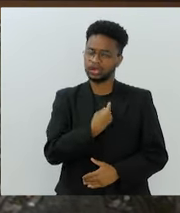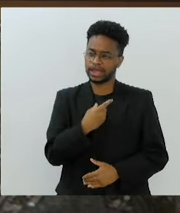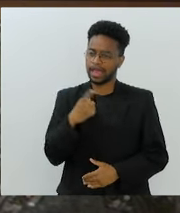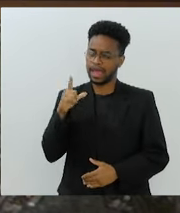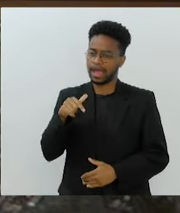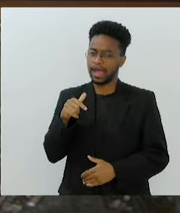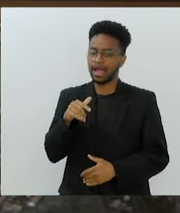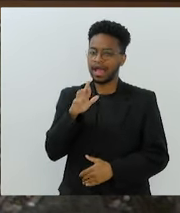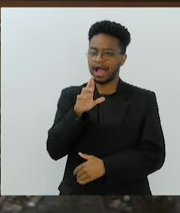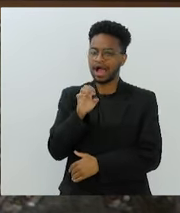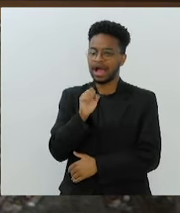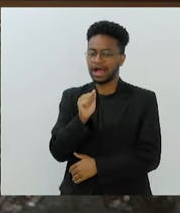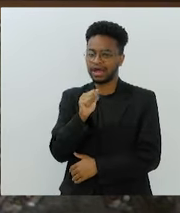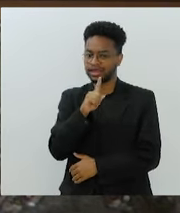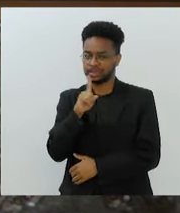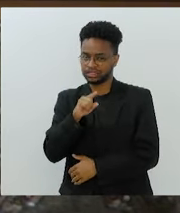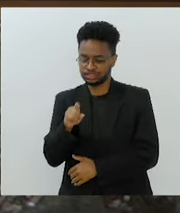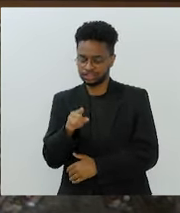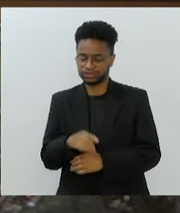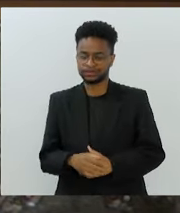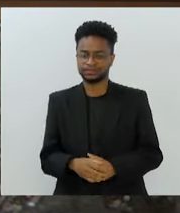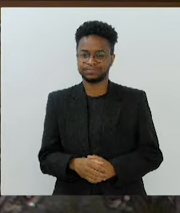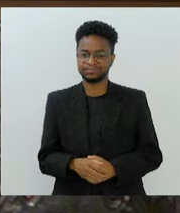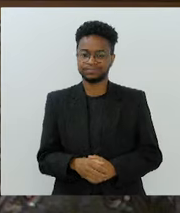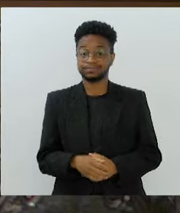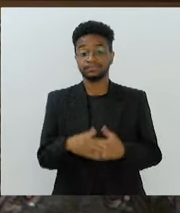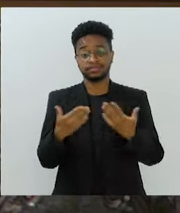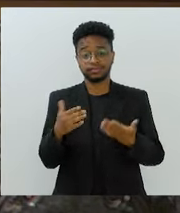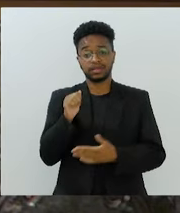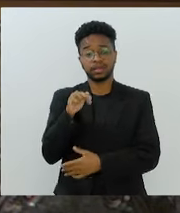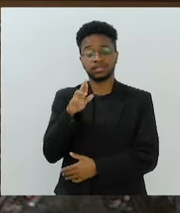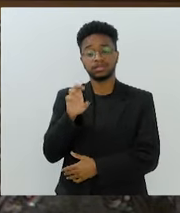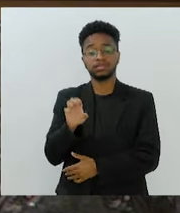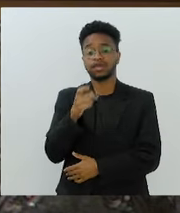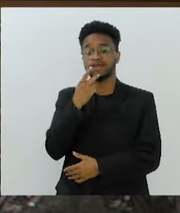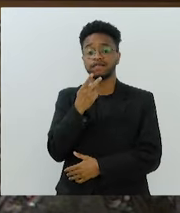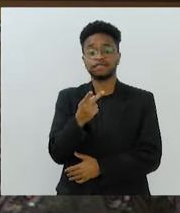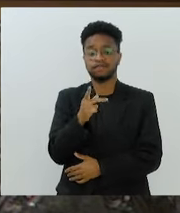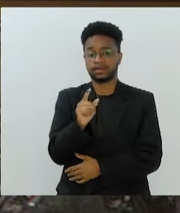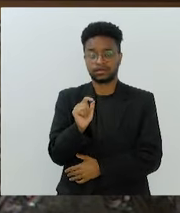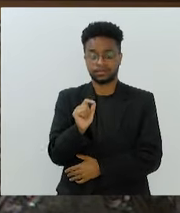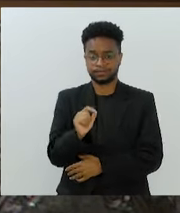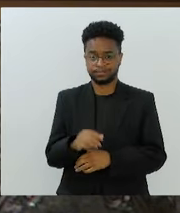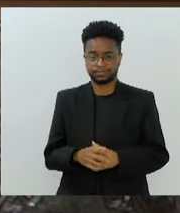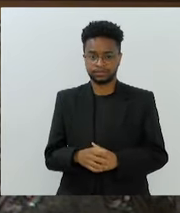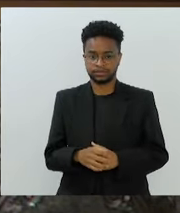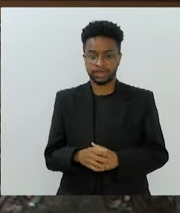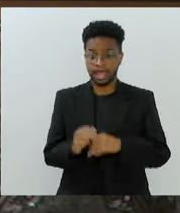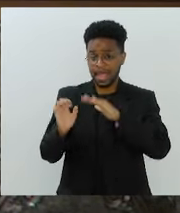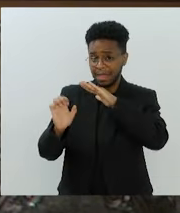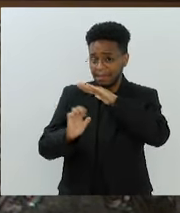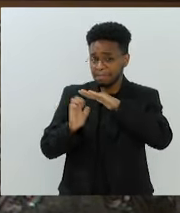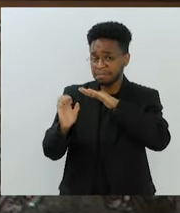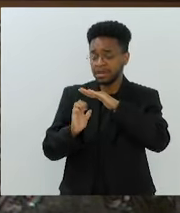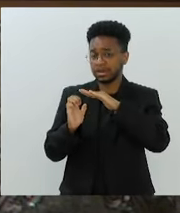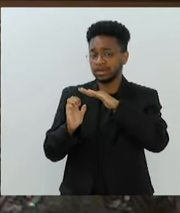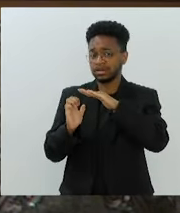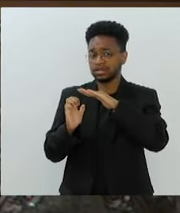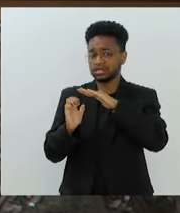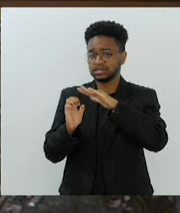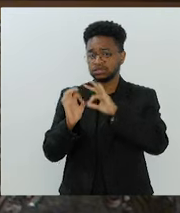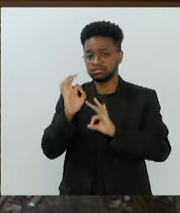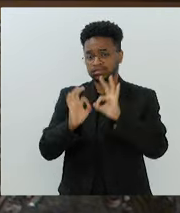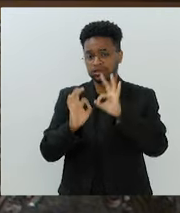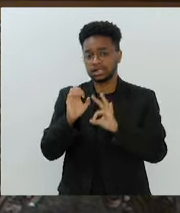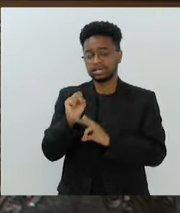raiz. E o André dizia assim, Moscatelli, a empresa aqui que faz o saneamento, ou que